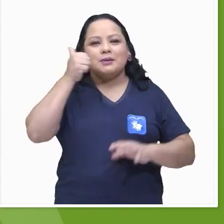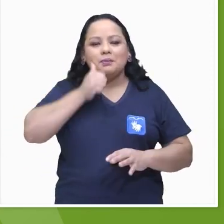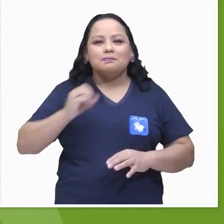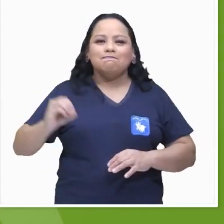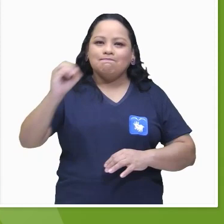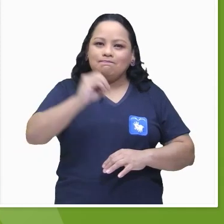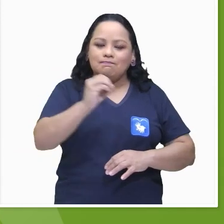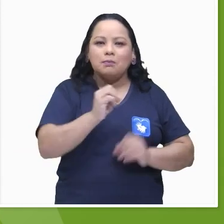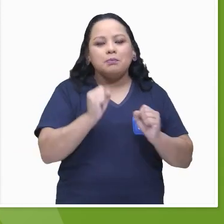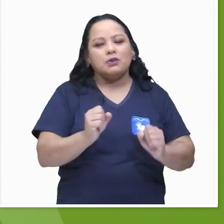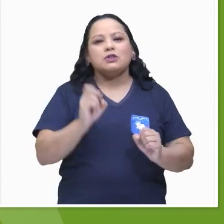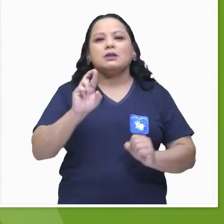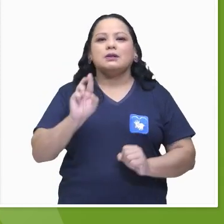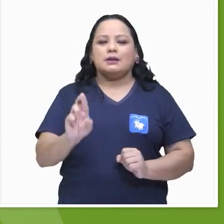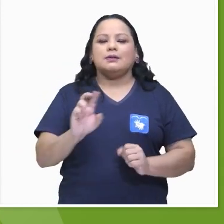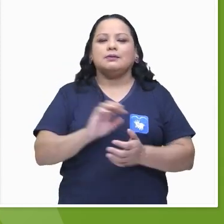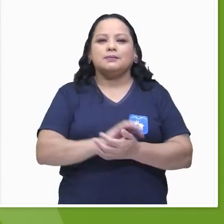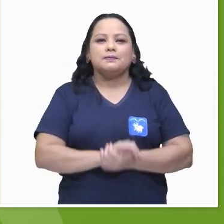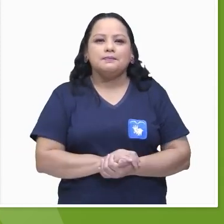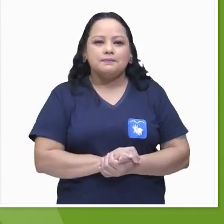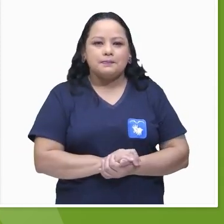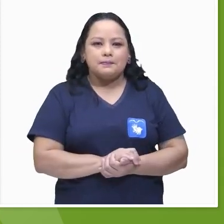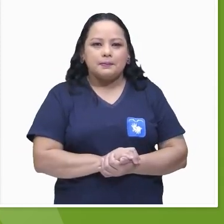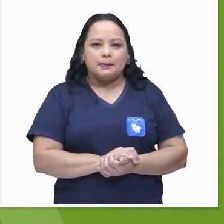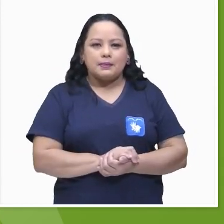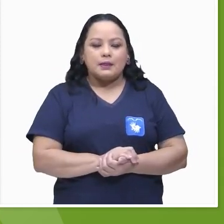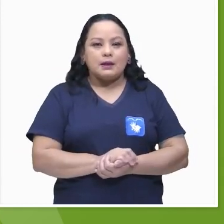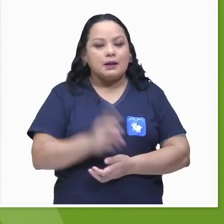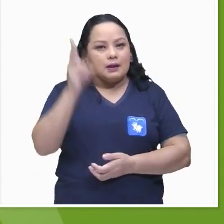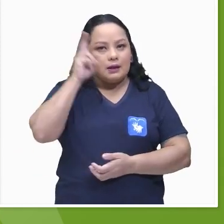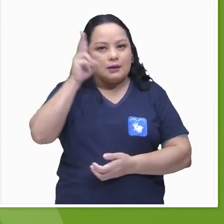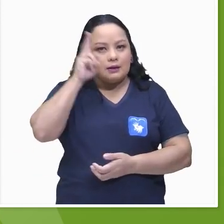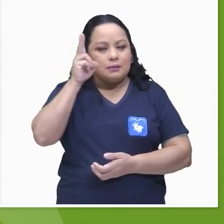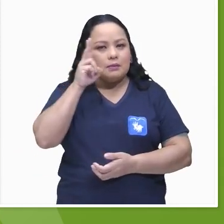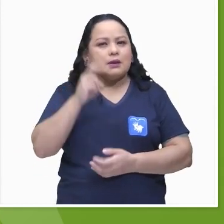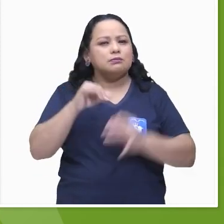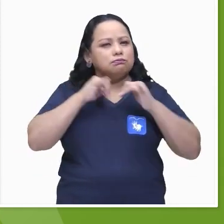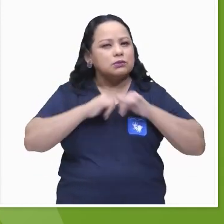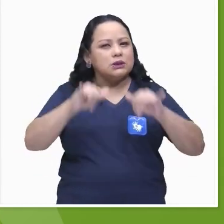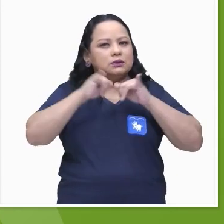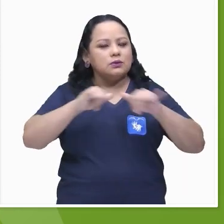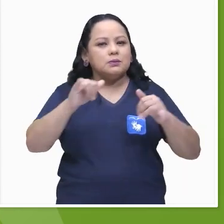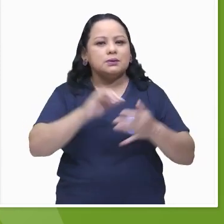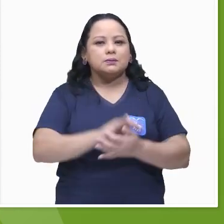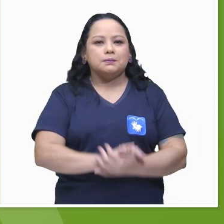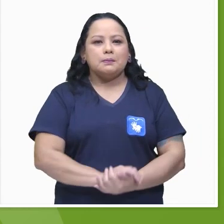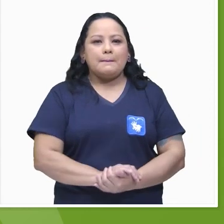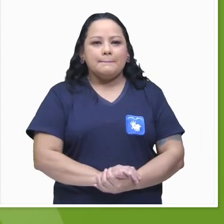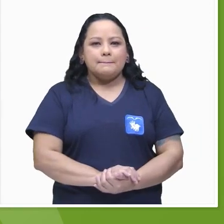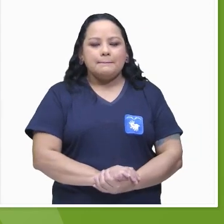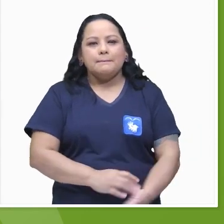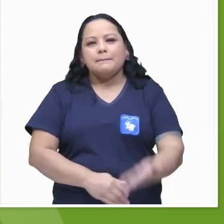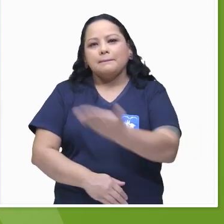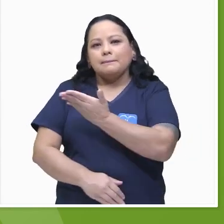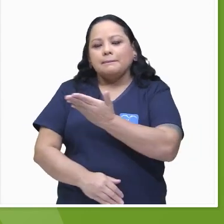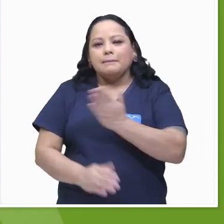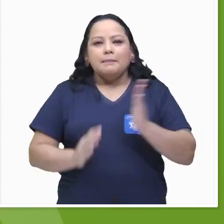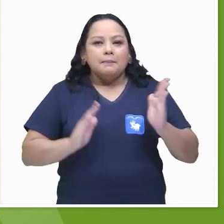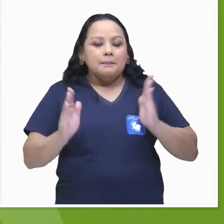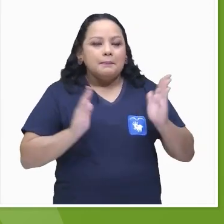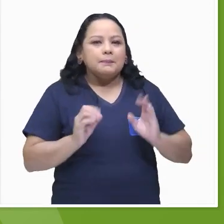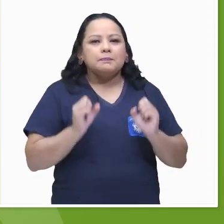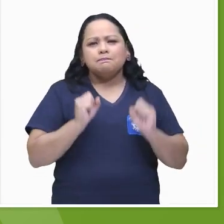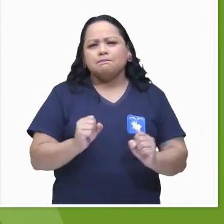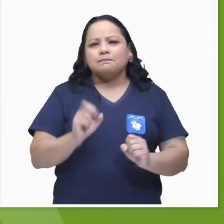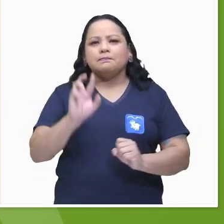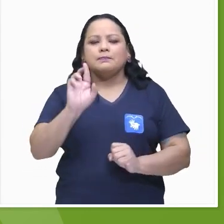pode ficar grávida, tá? Então, lembrando de todas essas informações, tá bom? E aí, o período fértil,